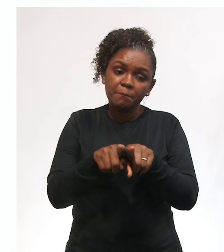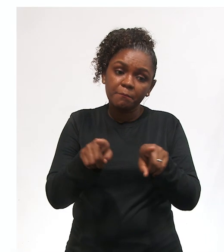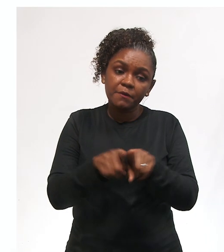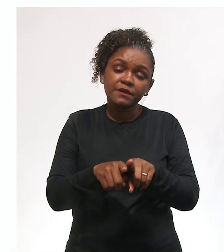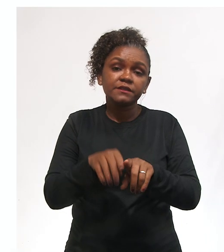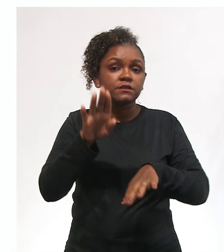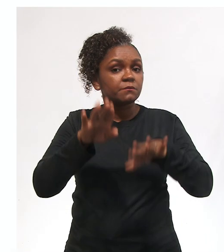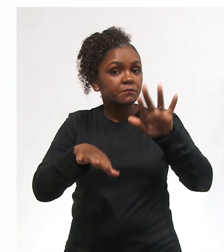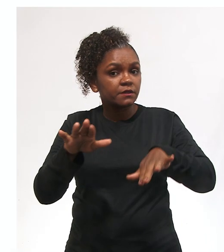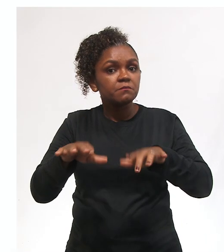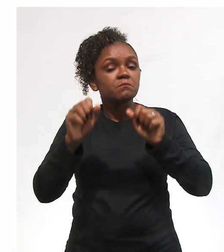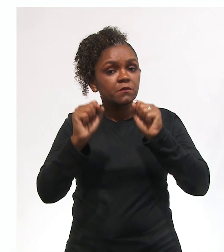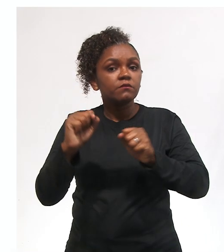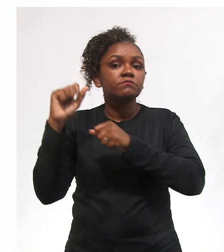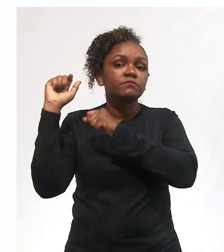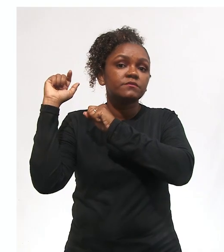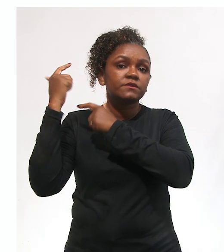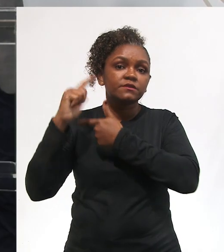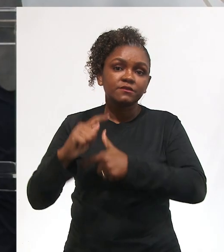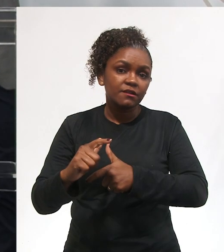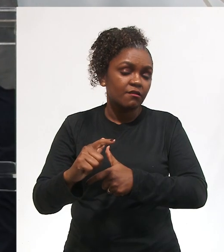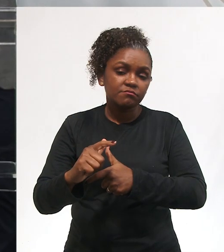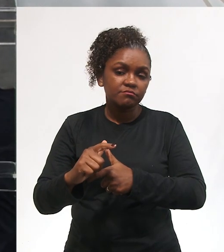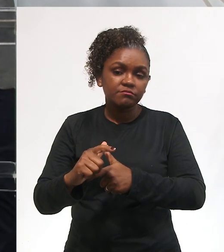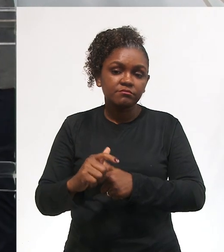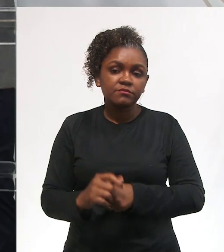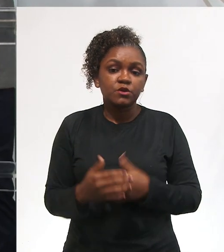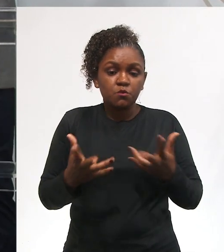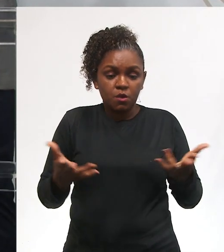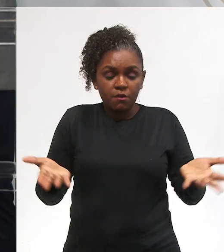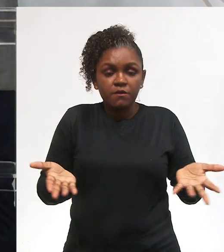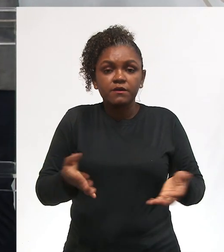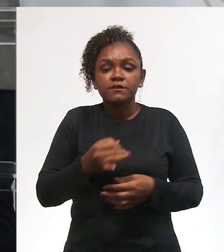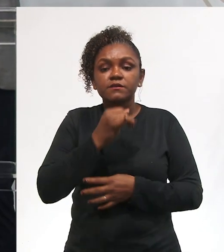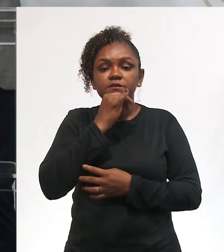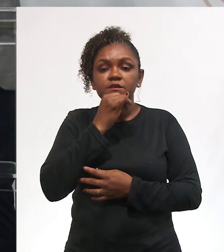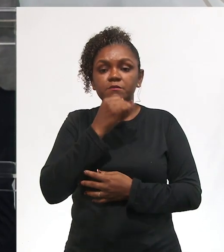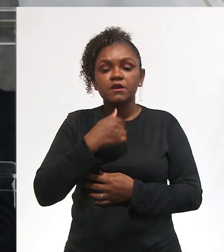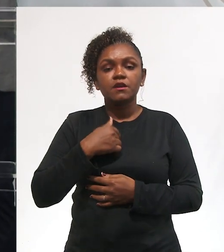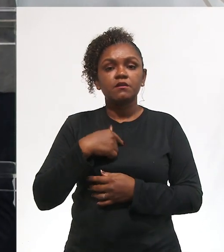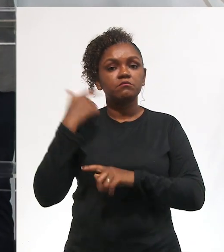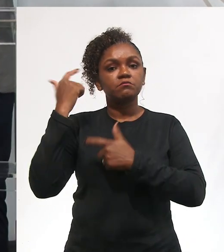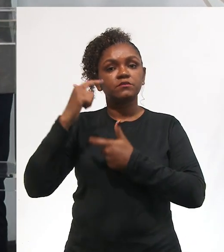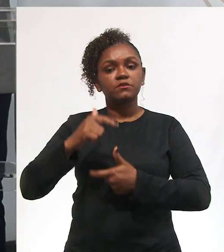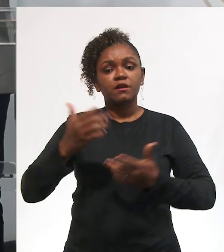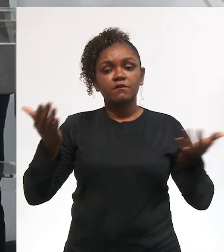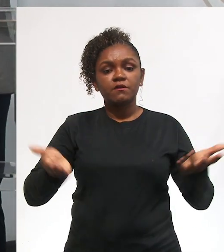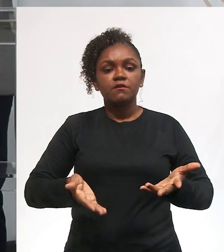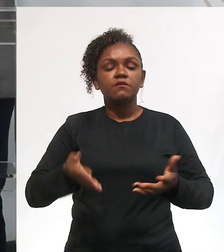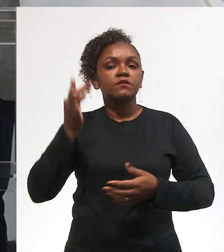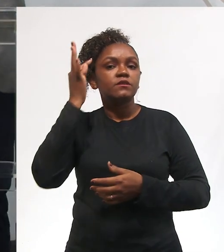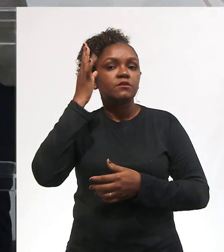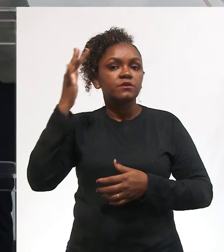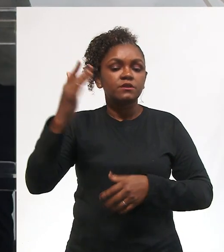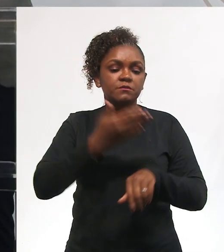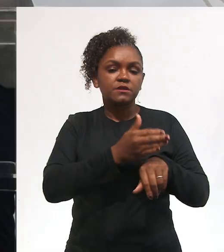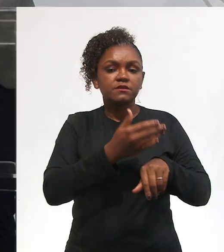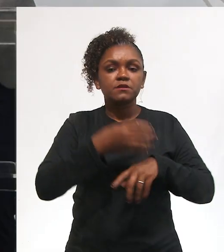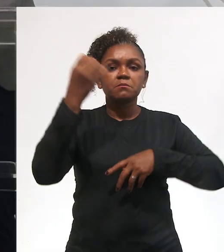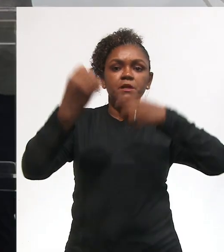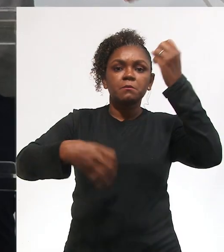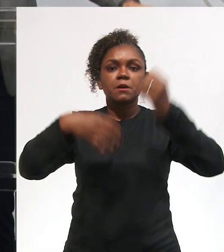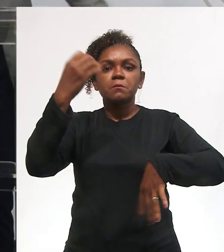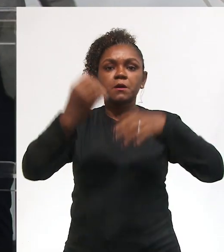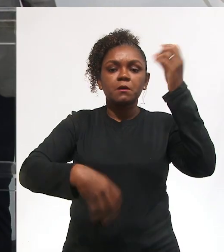aulas tradicionais que eu estou dando aqui. Como eu estou aqui virtual, né? Estou dando a aula tradicional, que é a teoria, a prática aqui, e